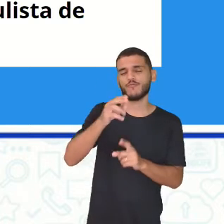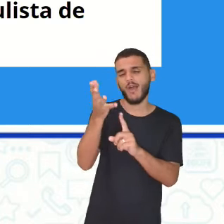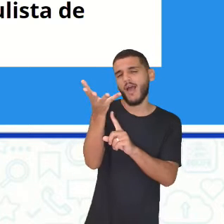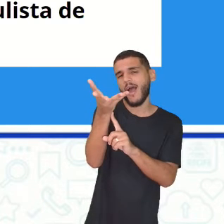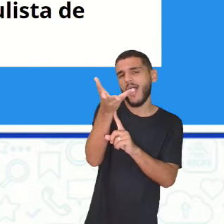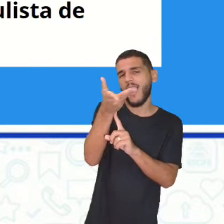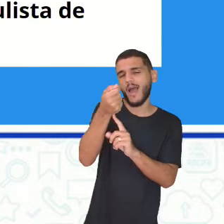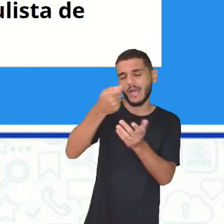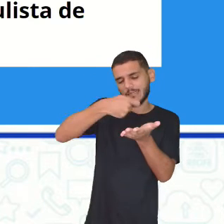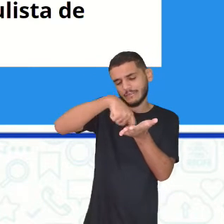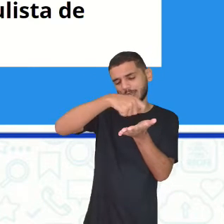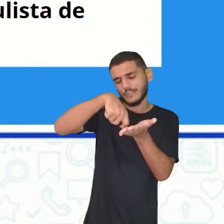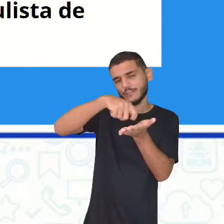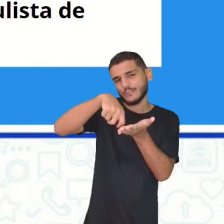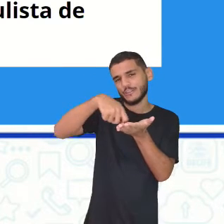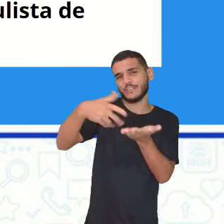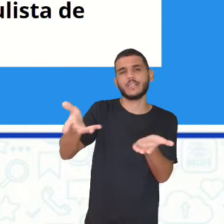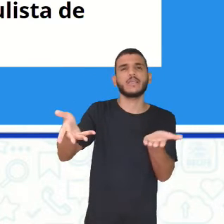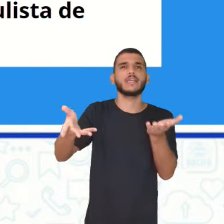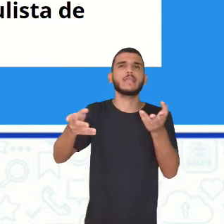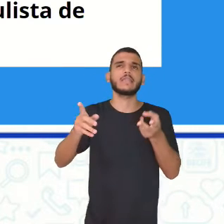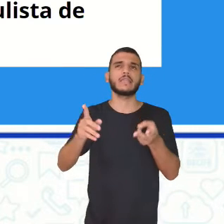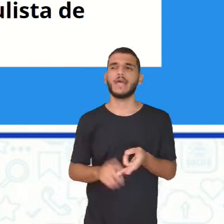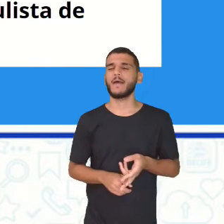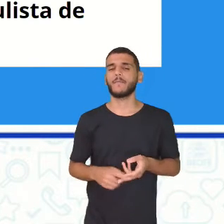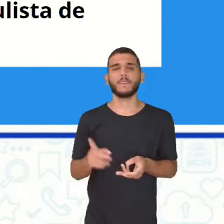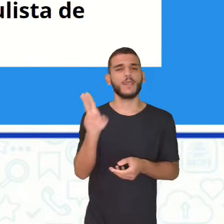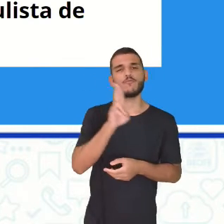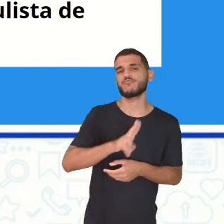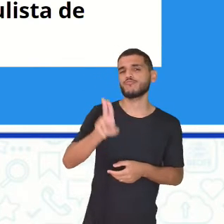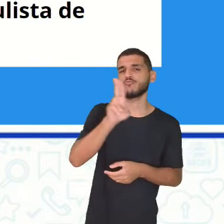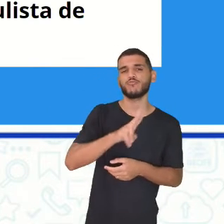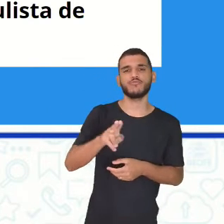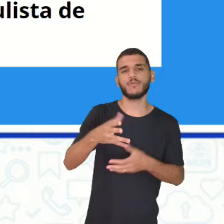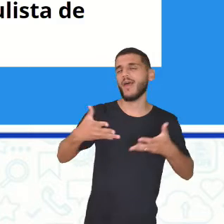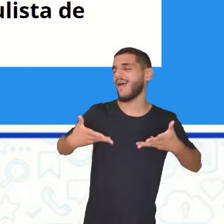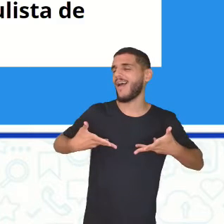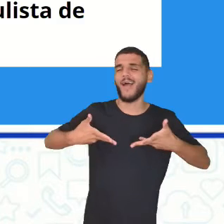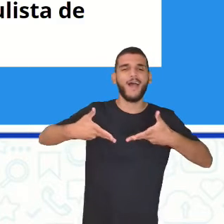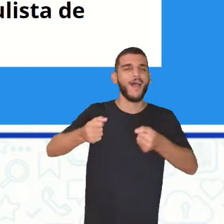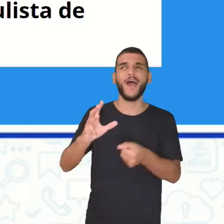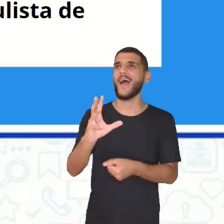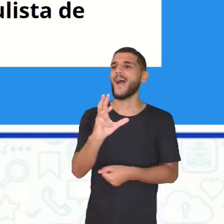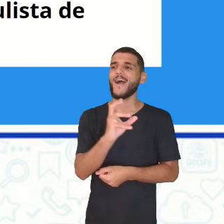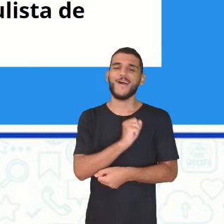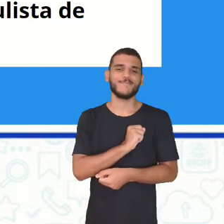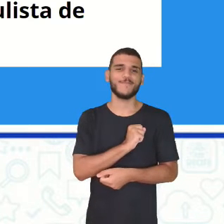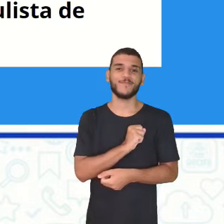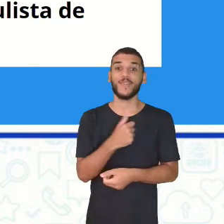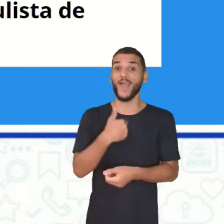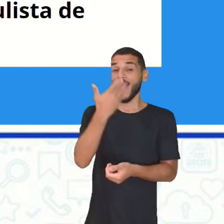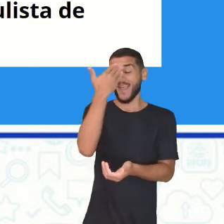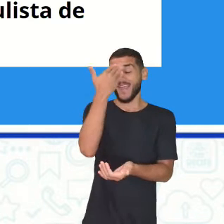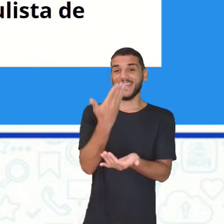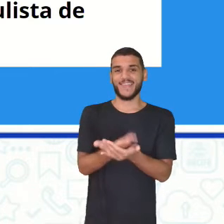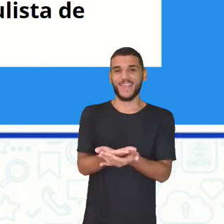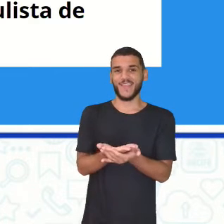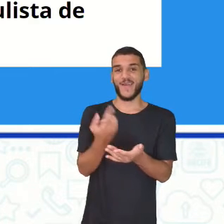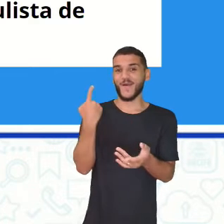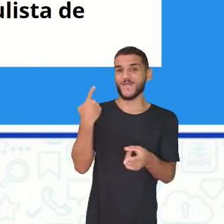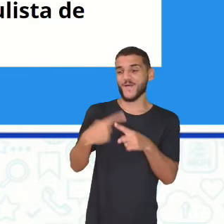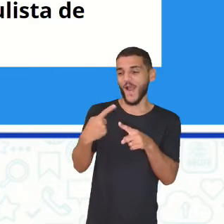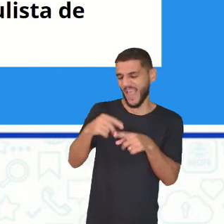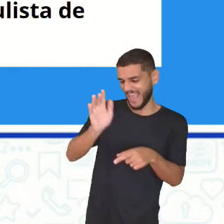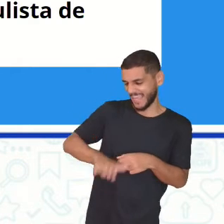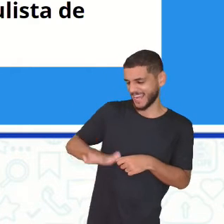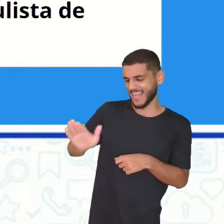a escrita, não é? Usar toda essa parte maravilhosa que eu amo. Eu acredito que da criança